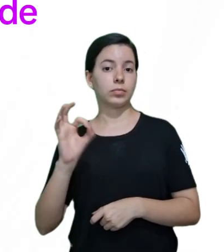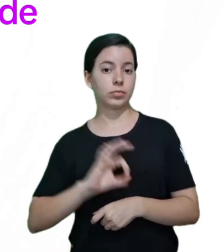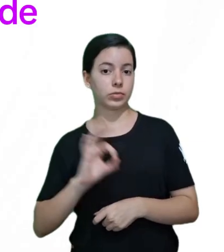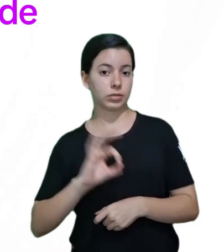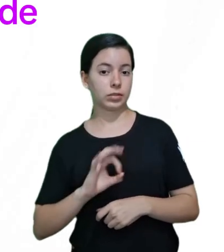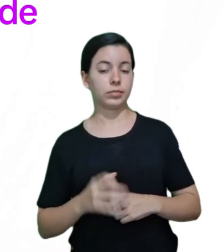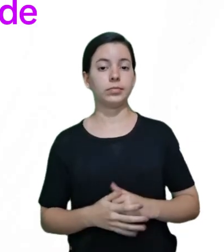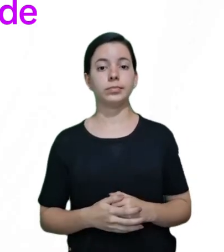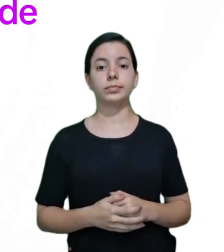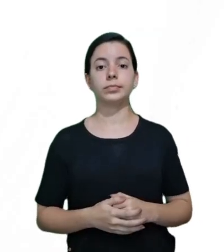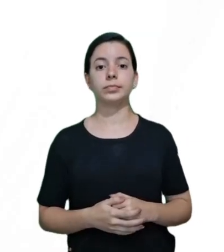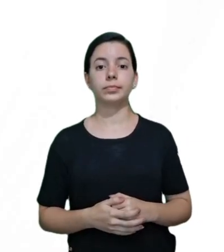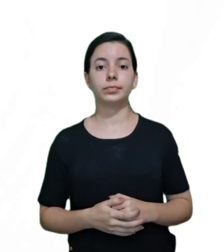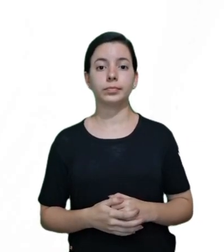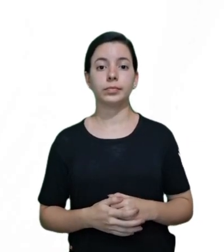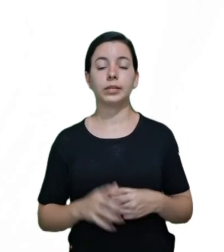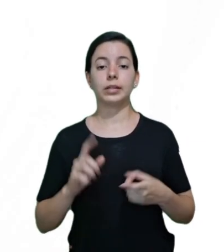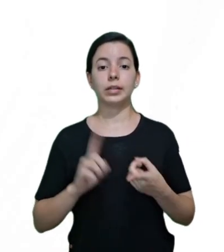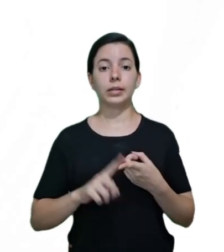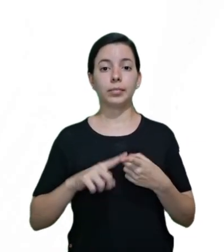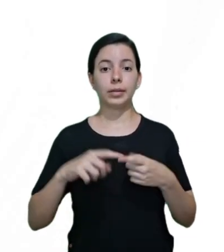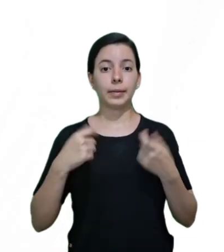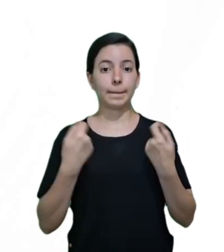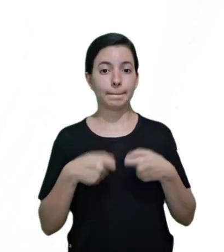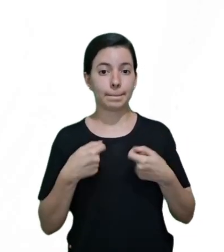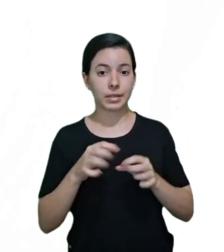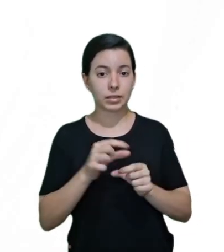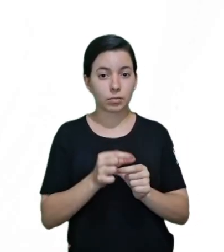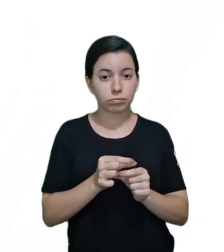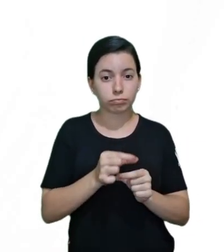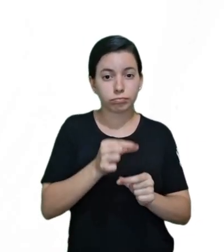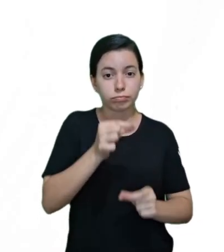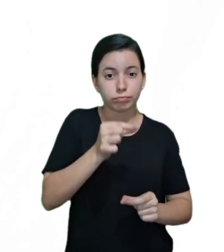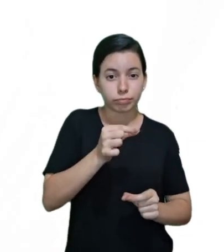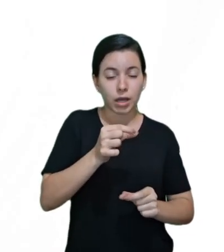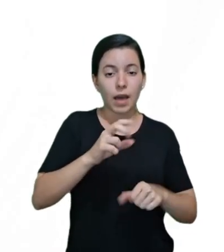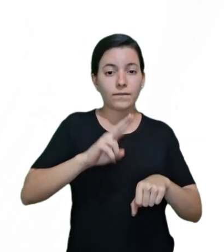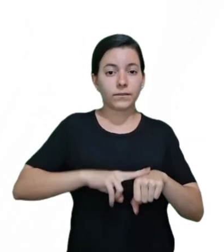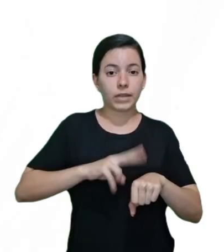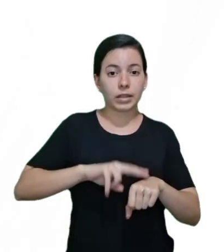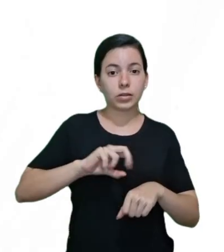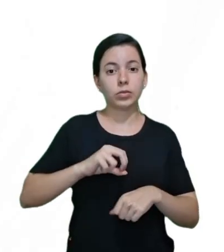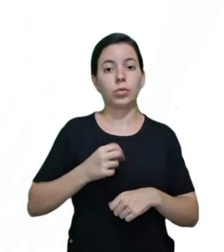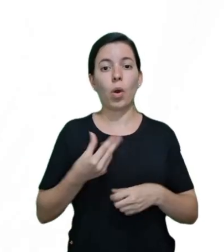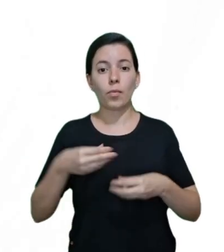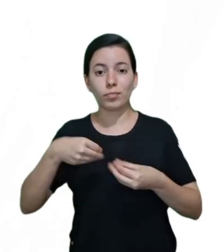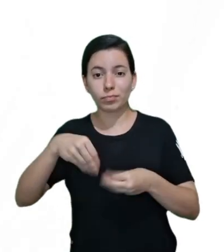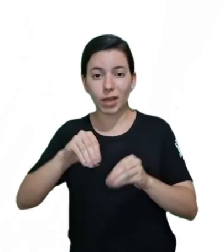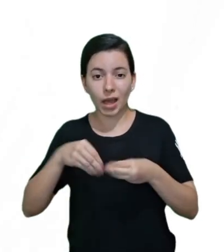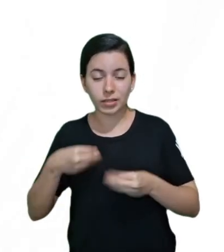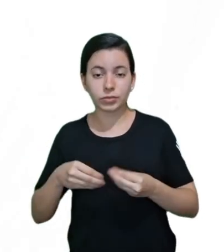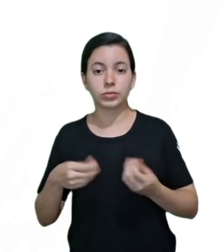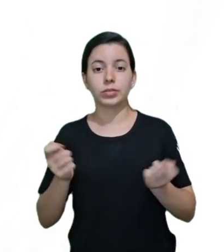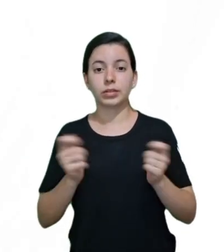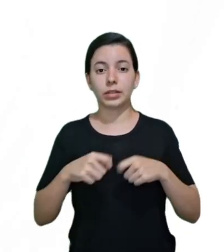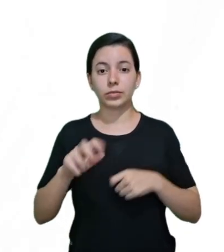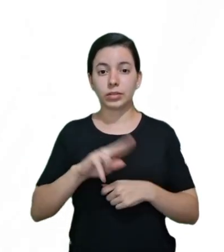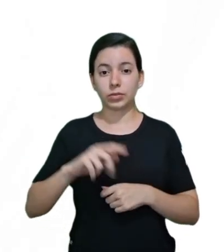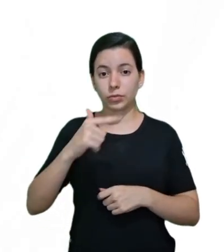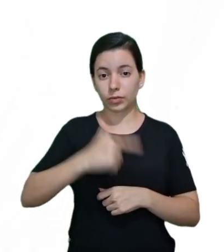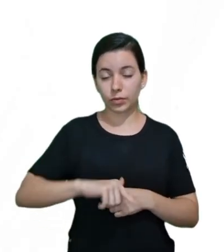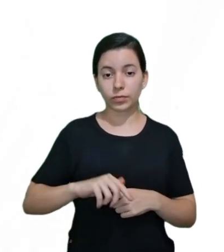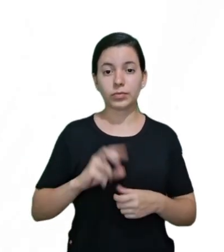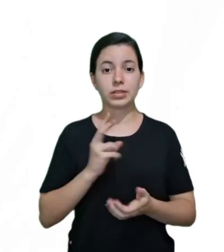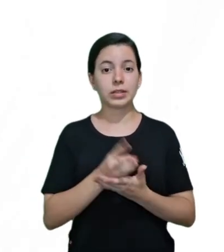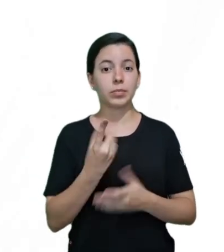câmara de fluxo laminar. Utilize pipetas esterilizadas de vidro ou de plástico descartáveis e um pipetador para trabalhar